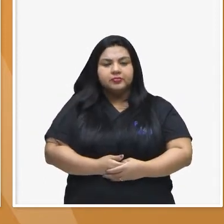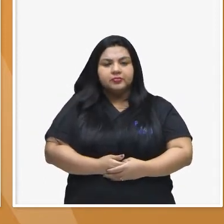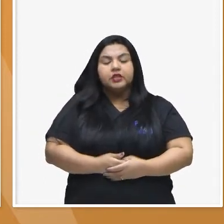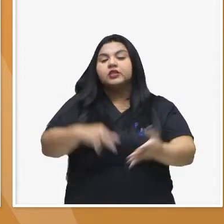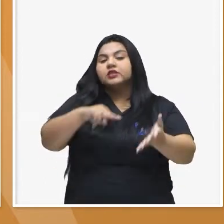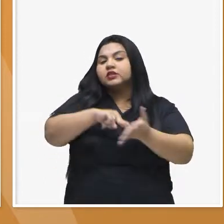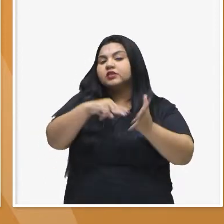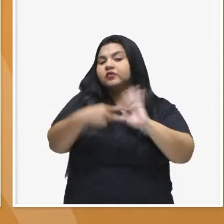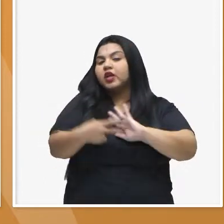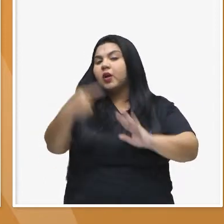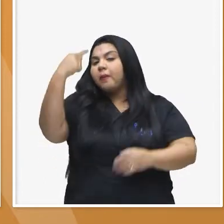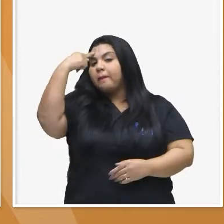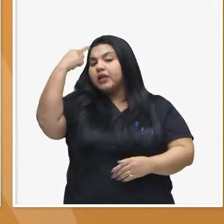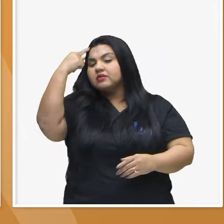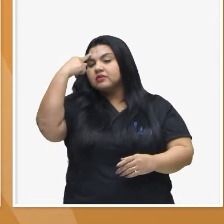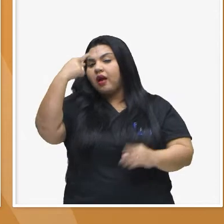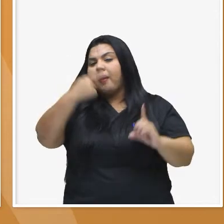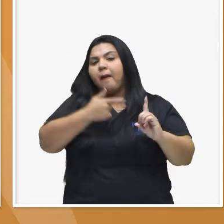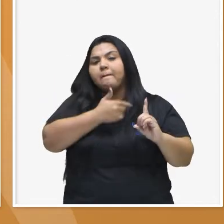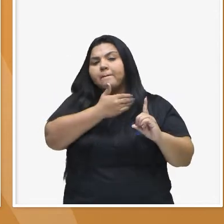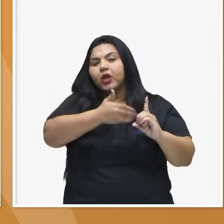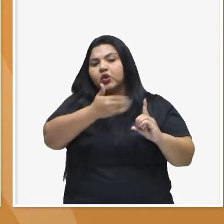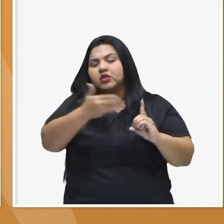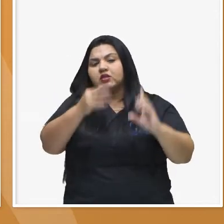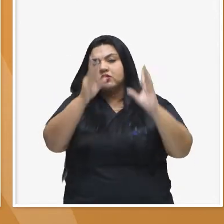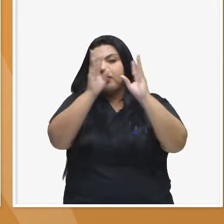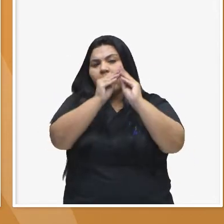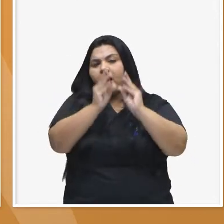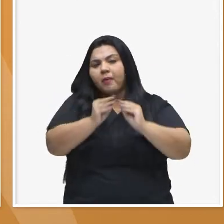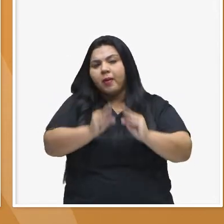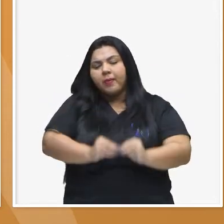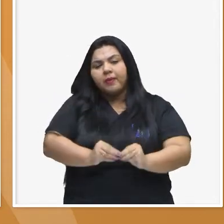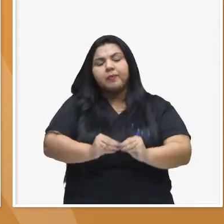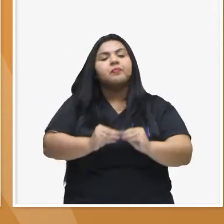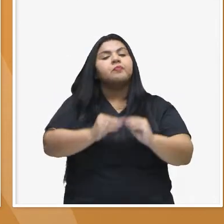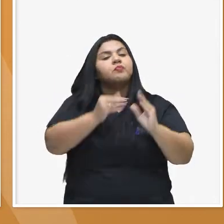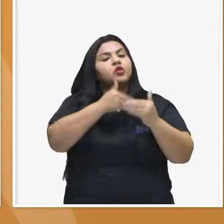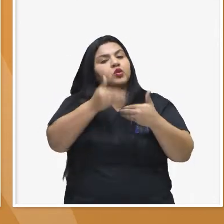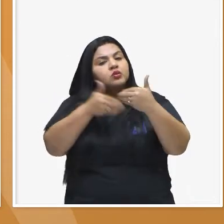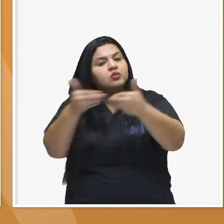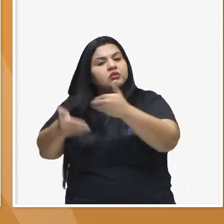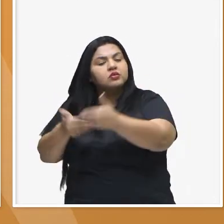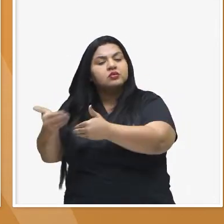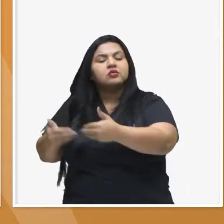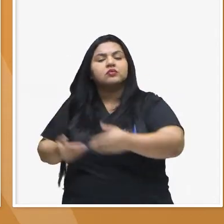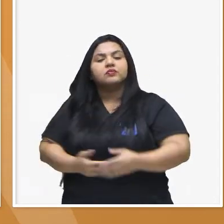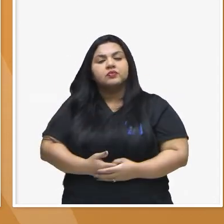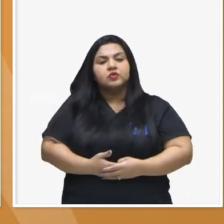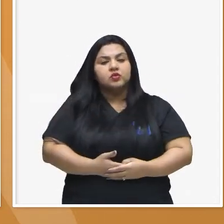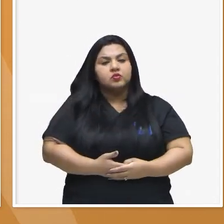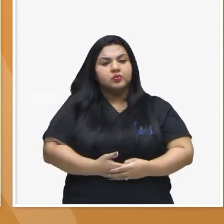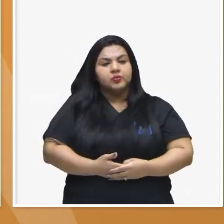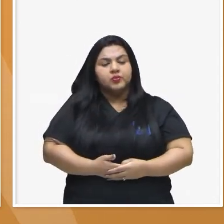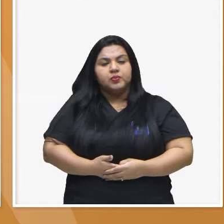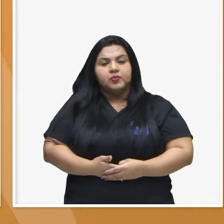Significa pensar como um processo, né? Como um processo, como um movimento,